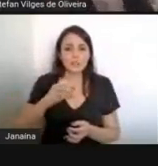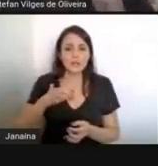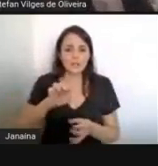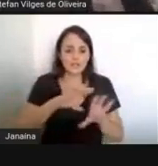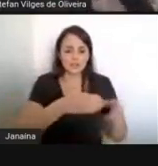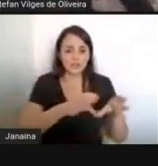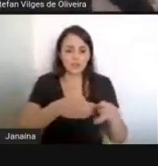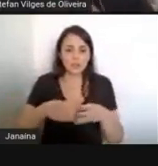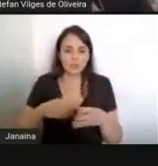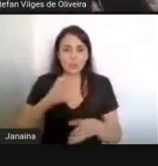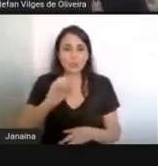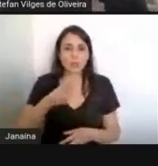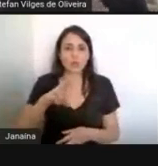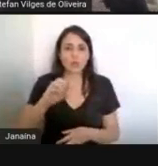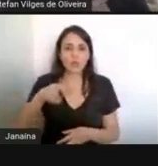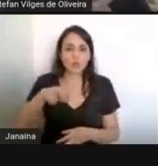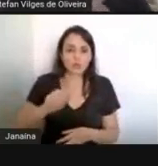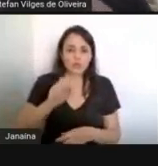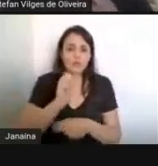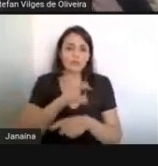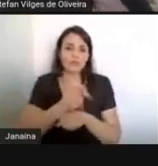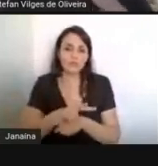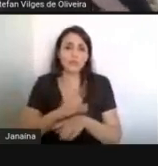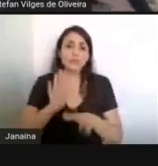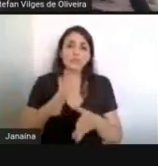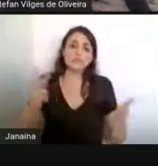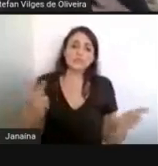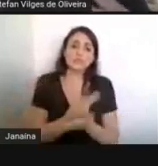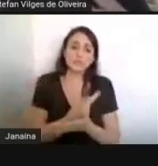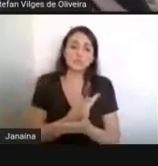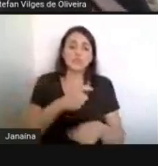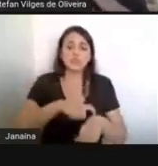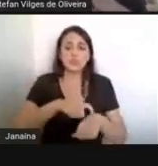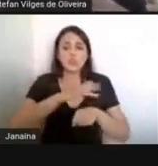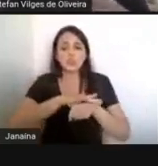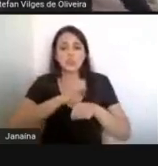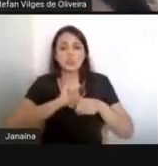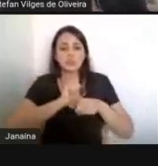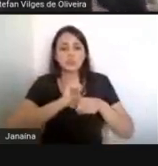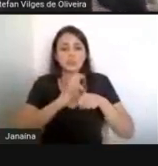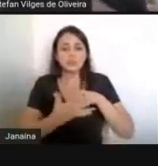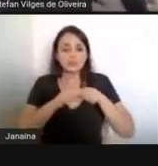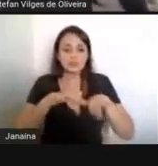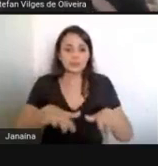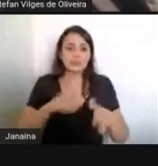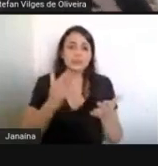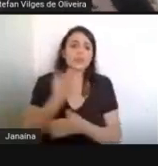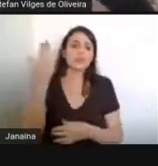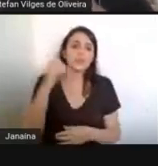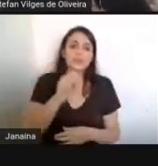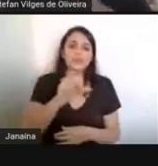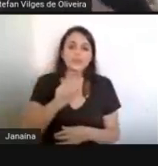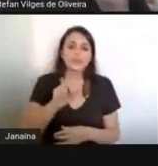já causaram em algum momento pandemia, nós temos a SARS, que aconteceu em 2003, na